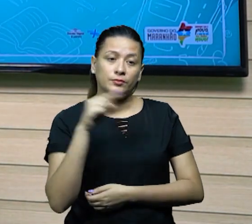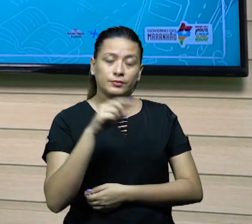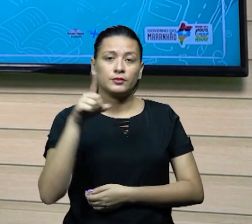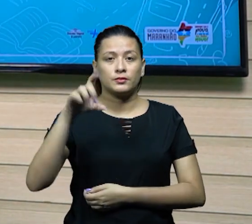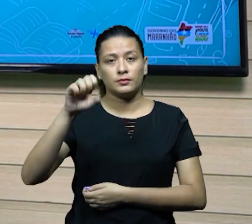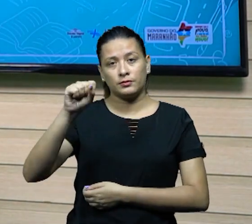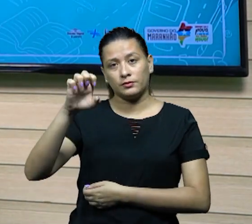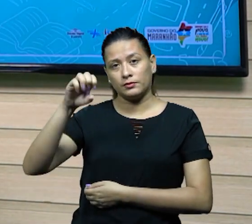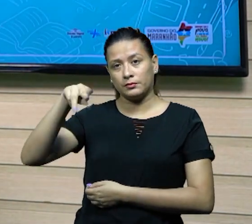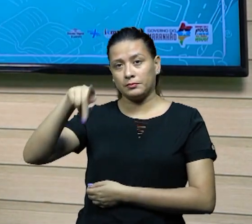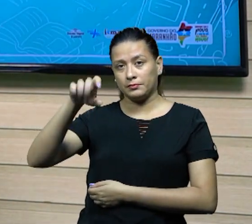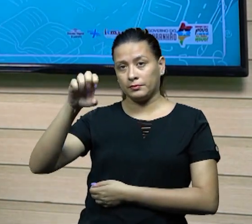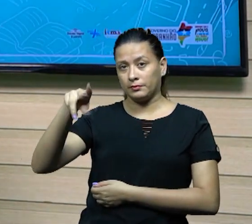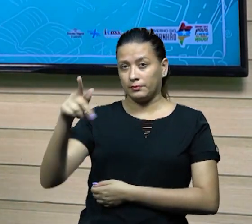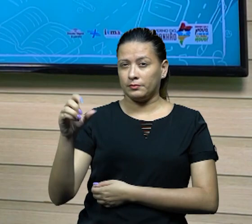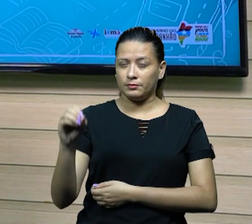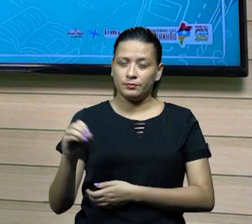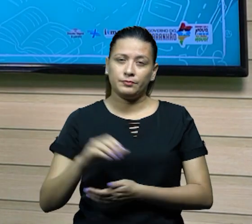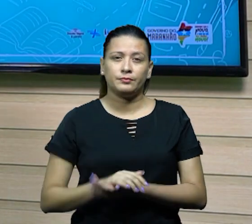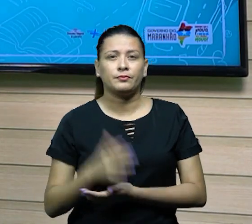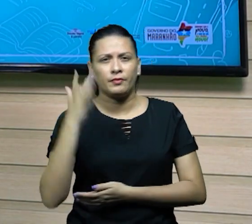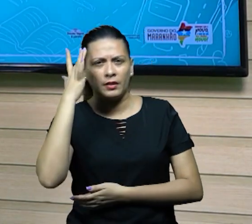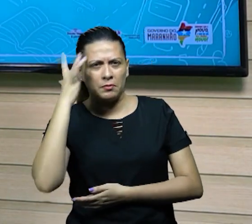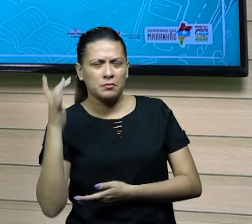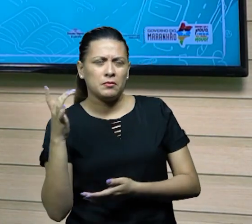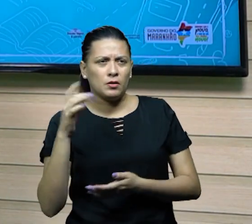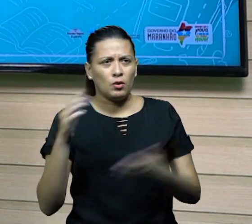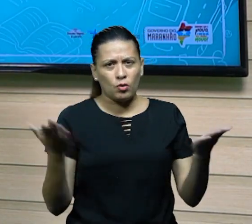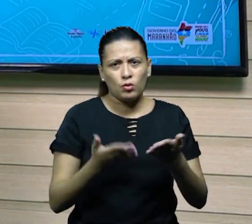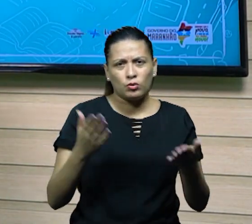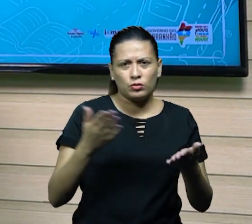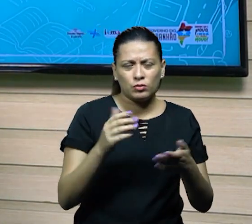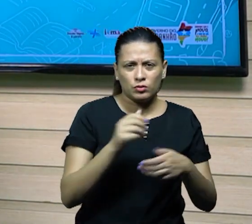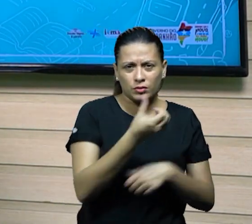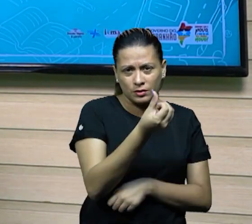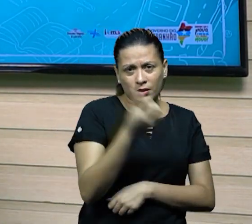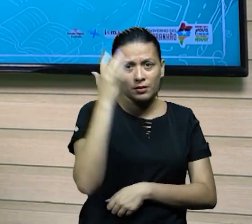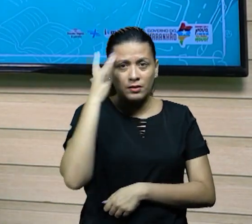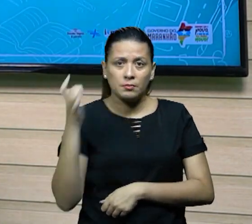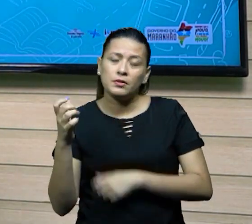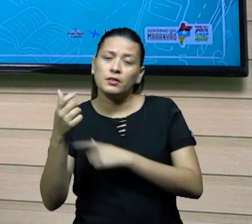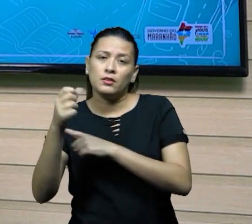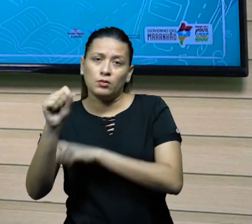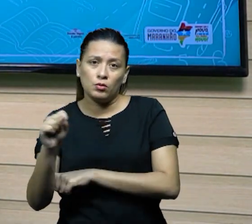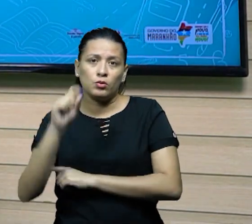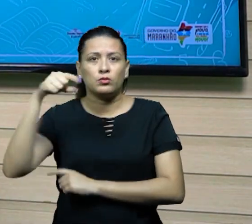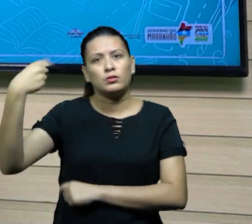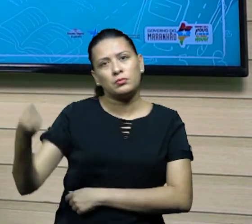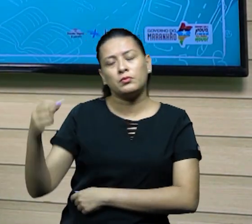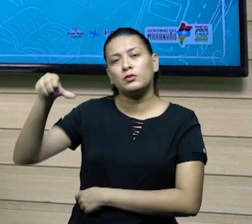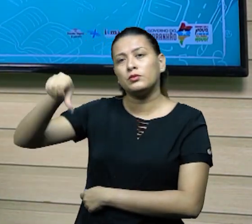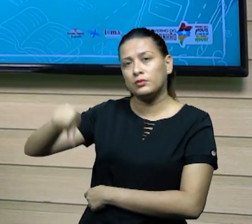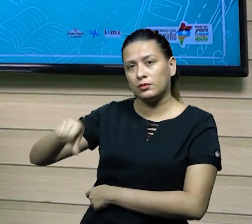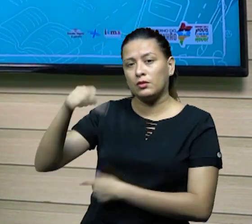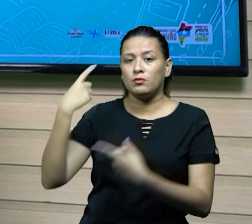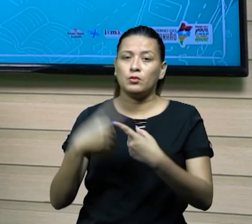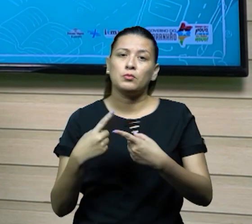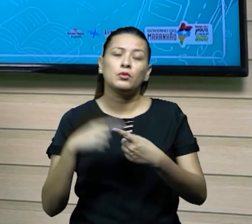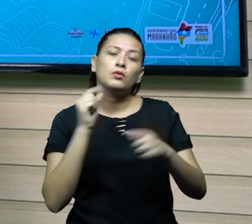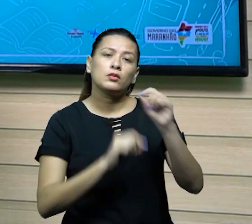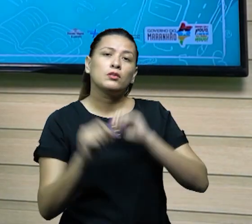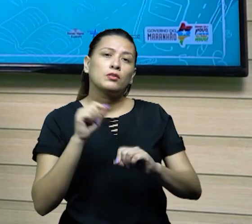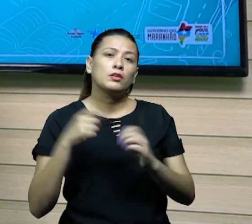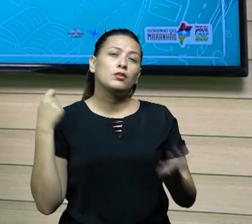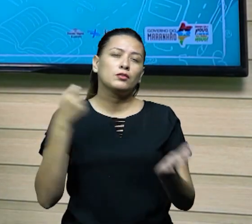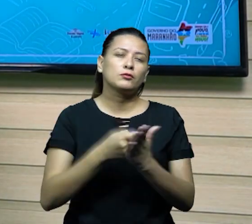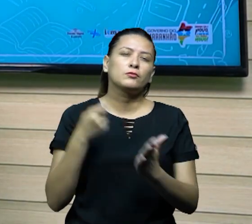ainda. Isso é teu desempenho. Então, se hoje eu produzir 6, amanhã eu vou produzir 7, depois 8, depois 9, porque nós